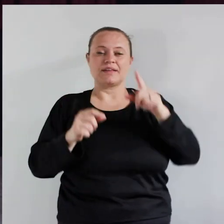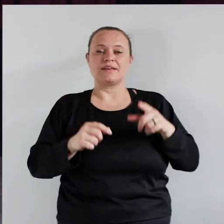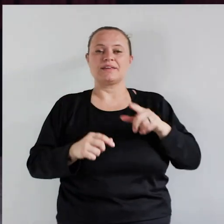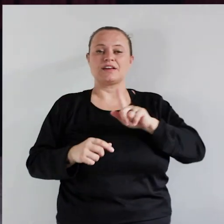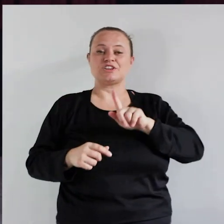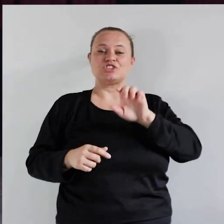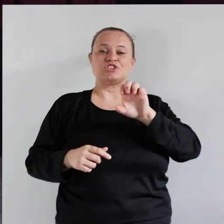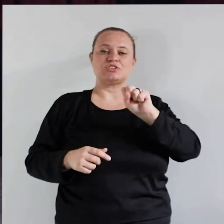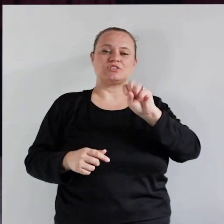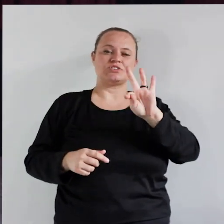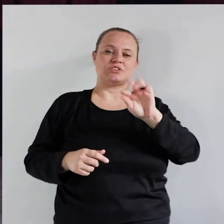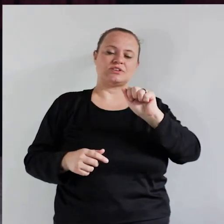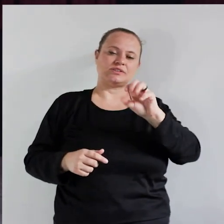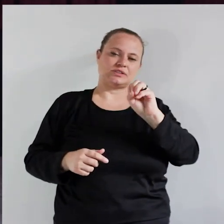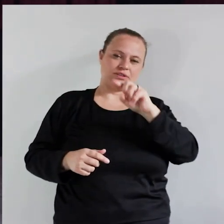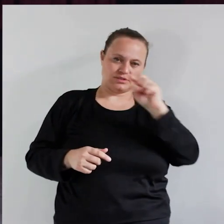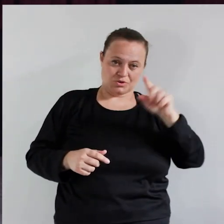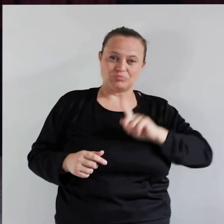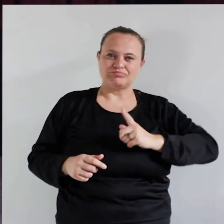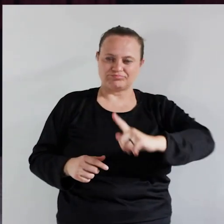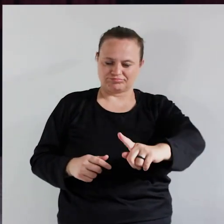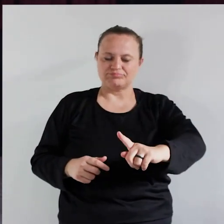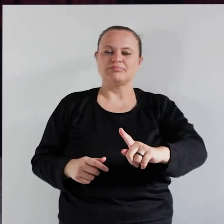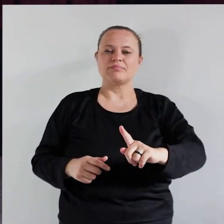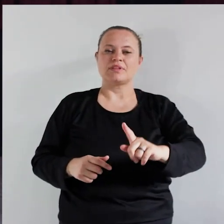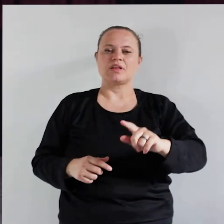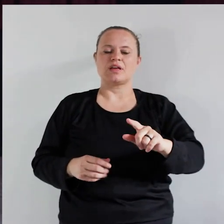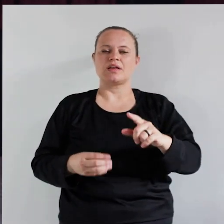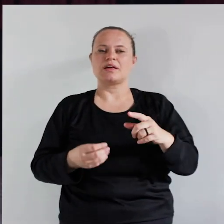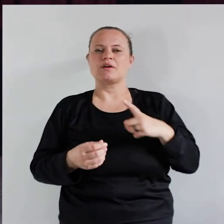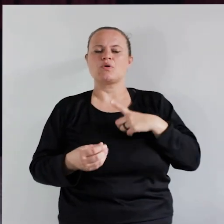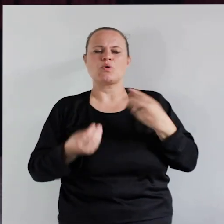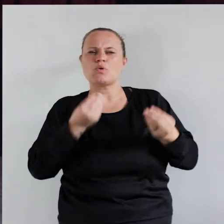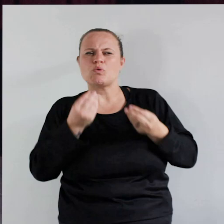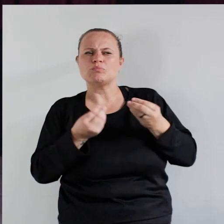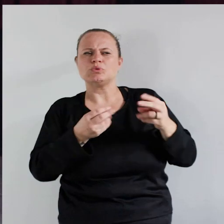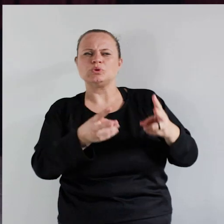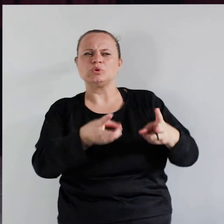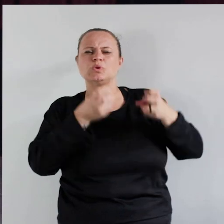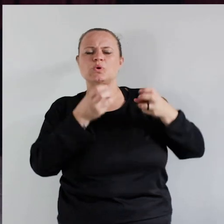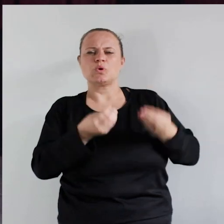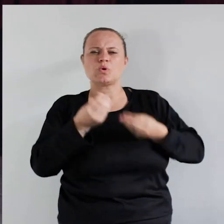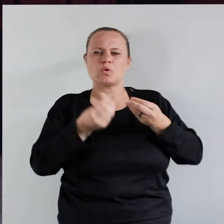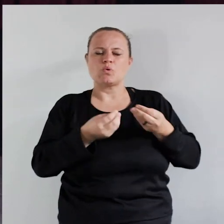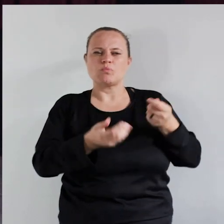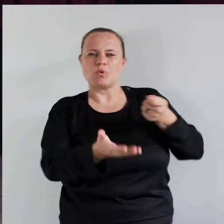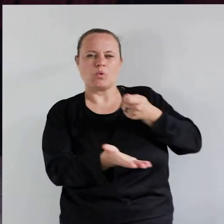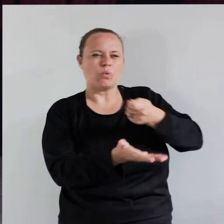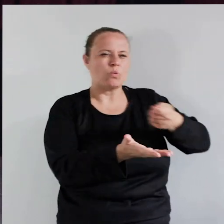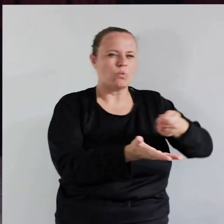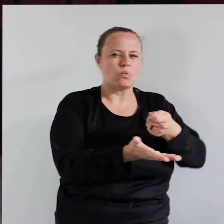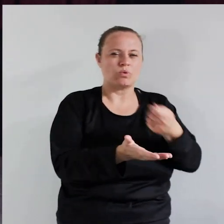certo? A noção tradicional de gestão, ela está muito vinculada a uma orientação econômica, à previsibilidade,